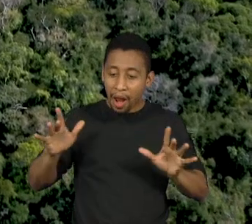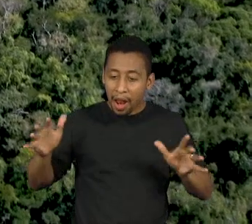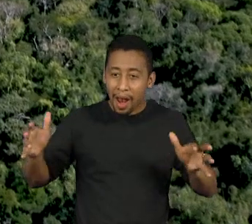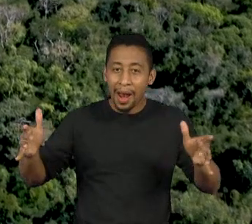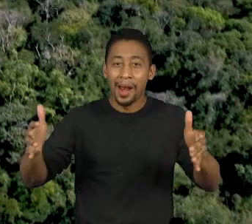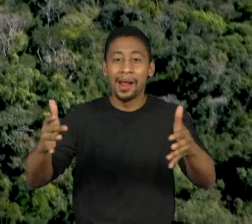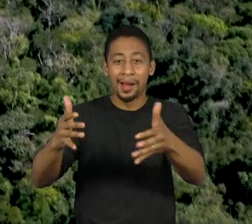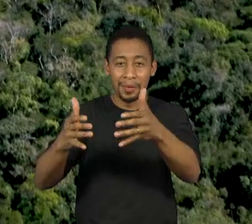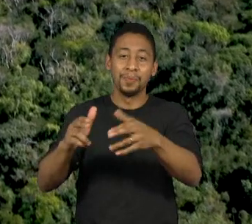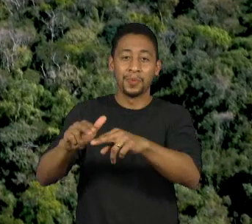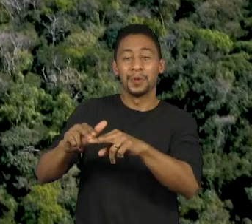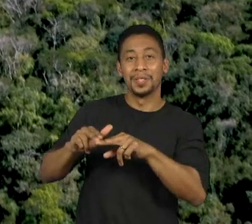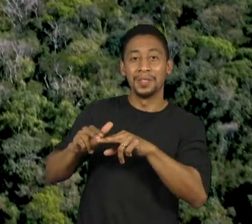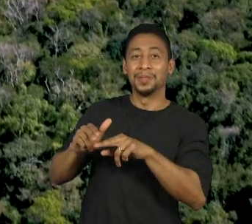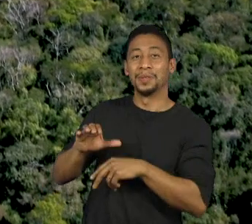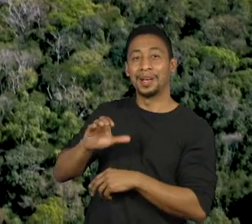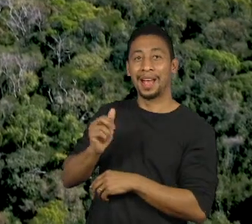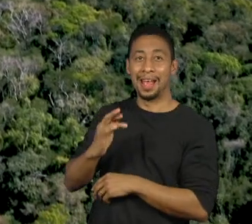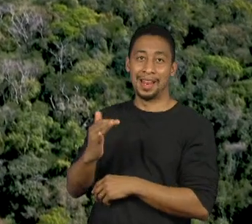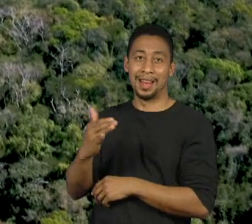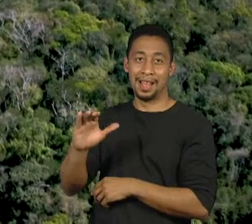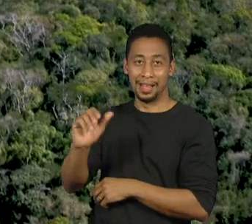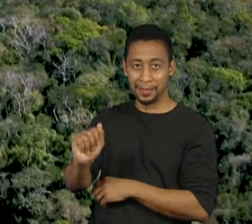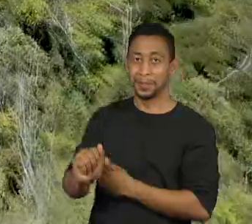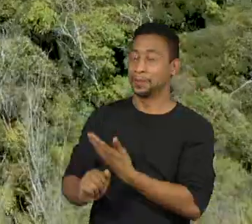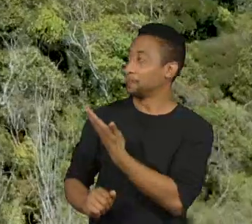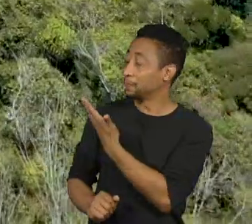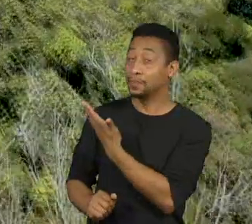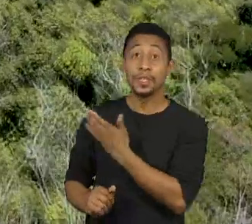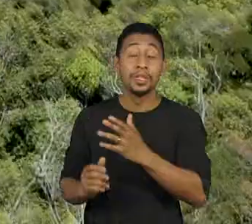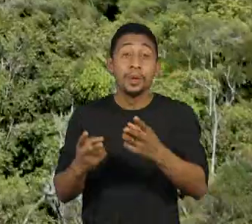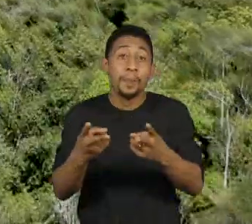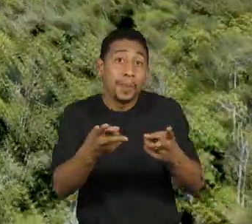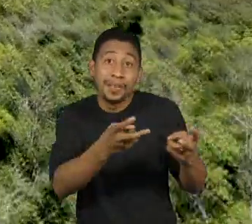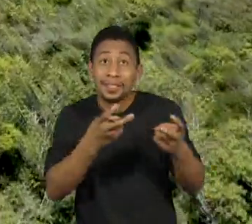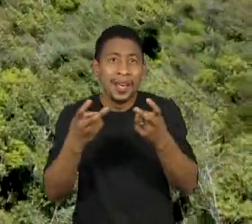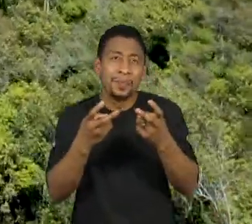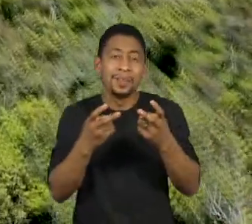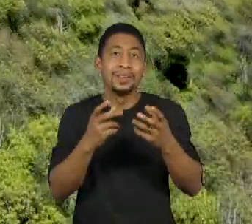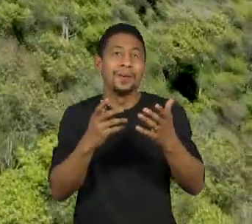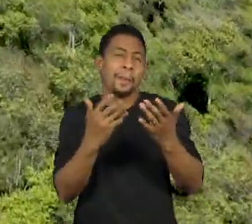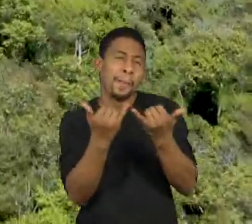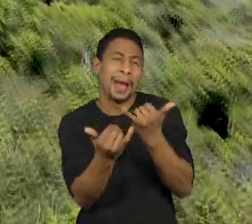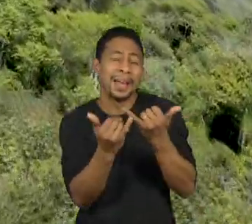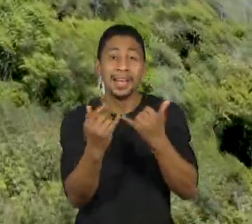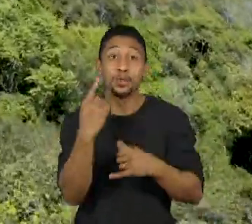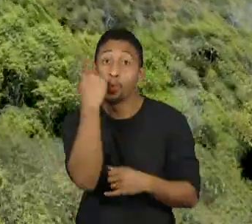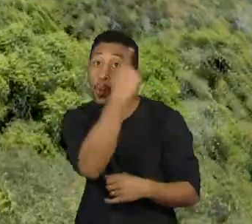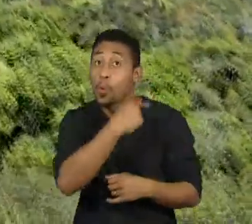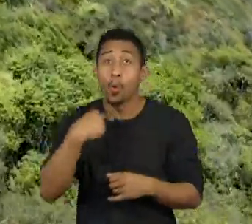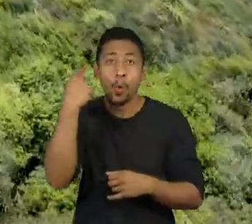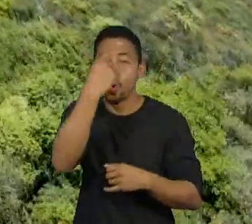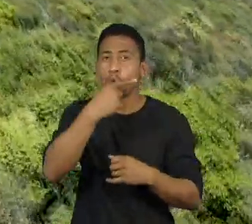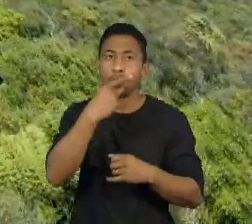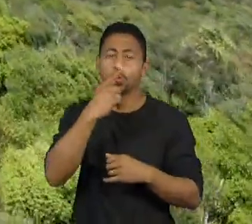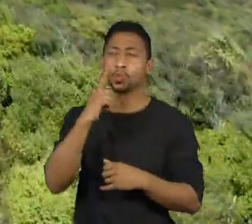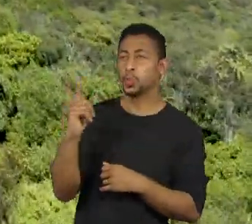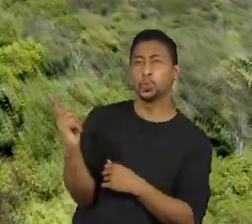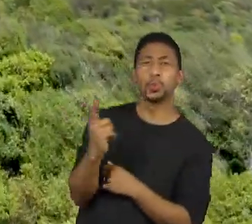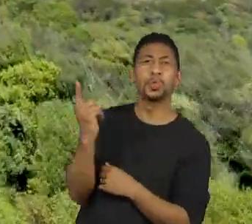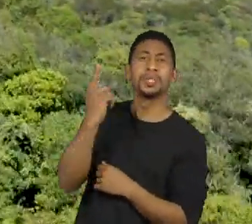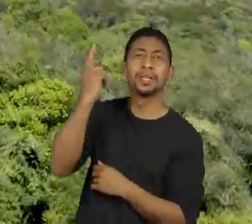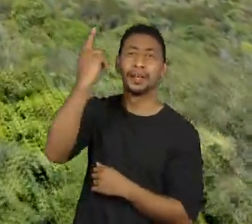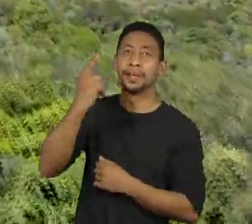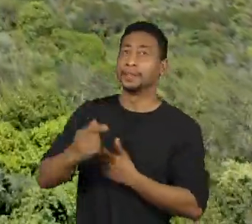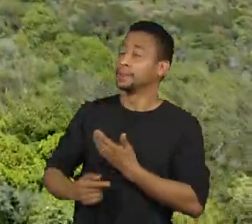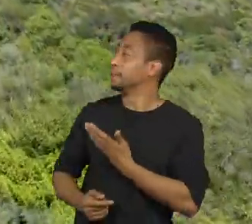Aqui no relevo da montanha, a gente tem o perfil do rosto, um gigante, né, que seria a caraça, né, a cara